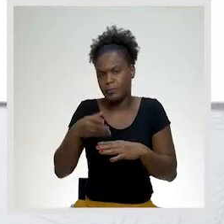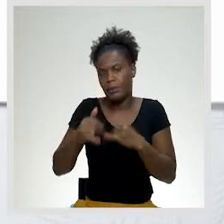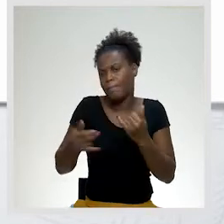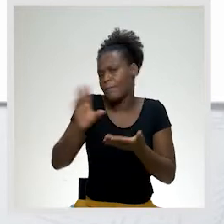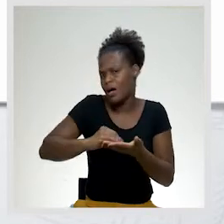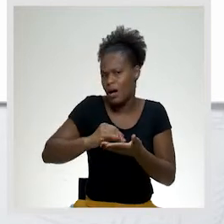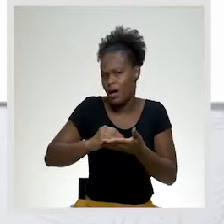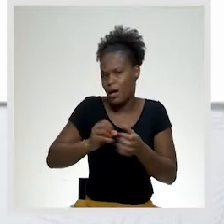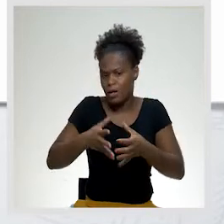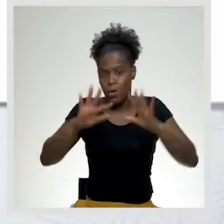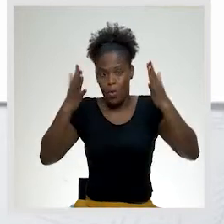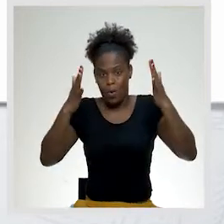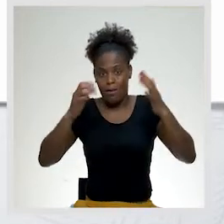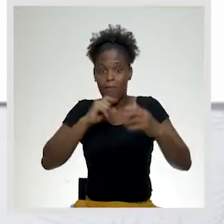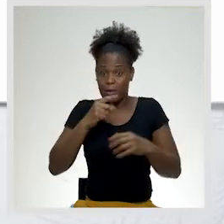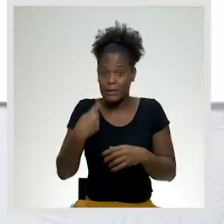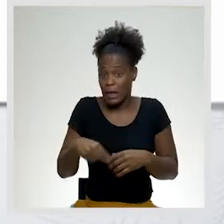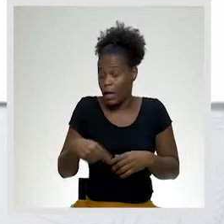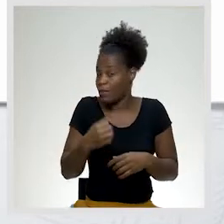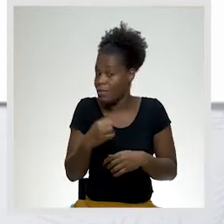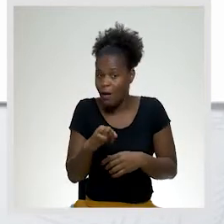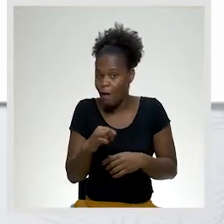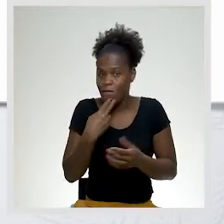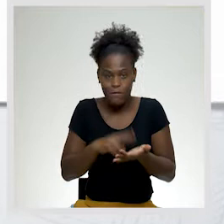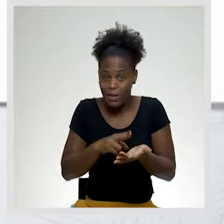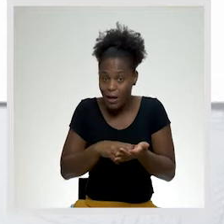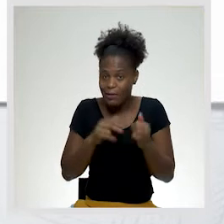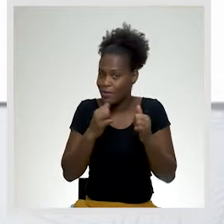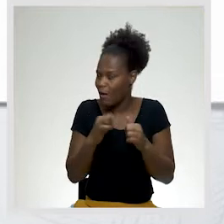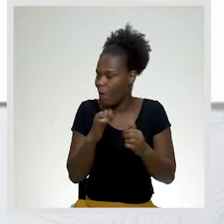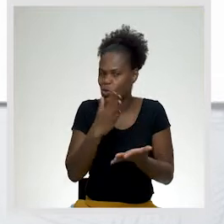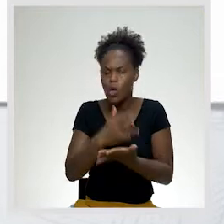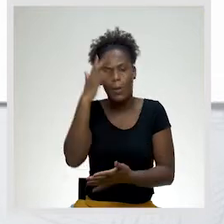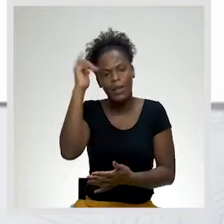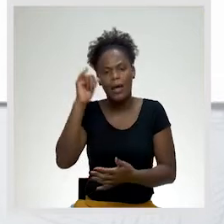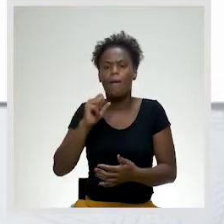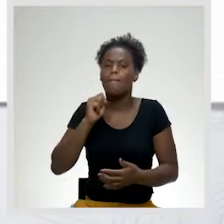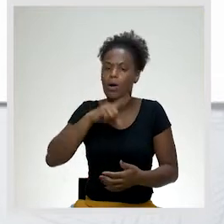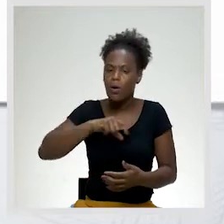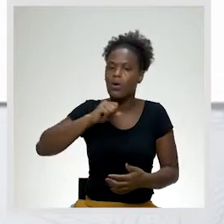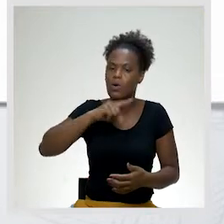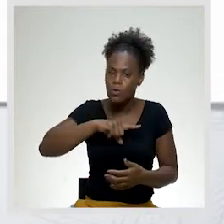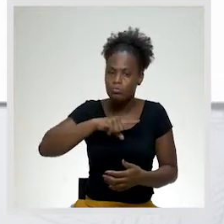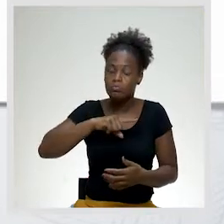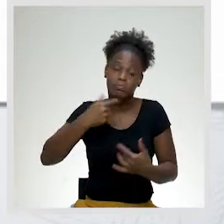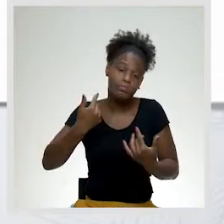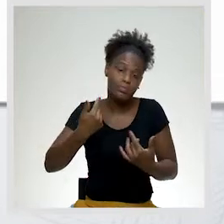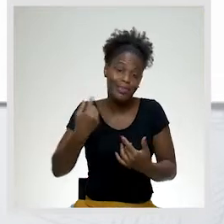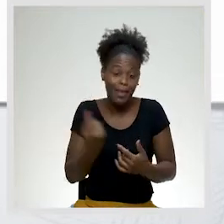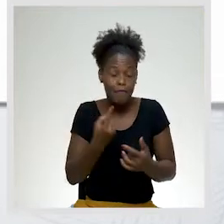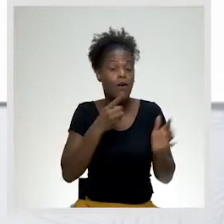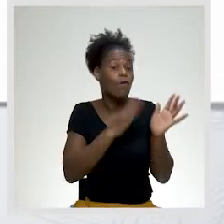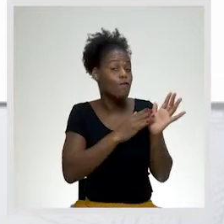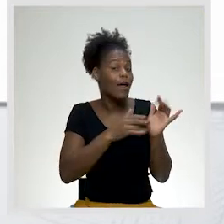mais plausíveis que pareçam, não se tratam de uma verdade, mas sim apenas uma possibilidade que terá de ser